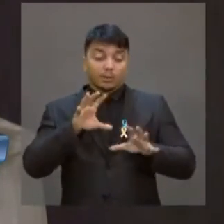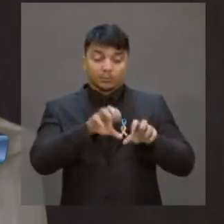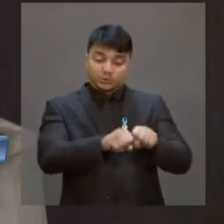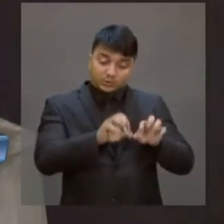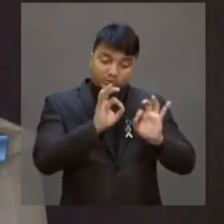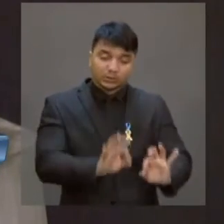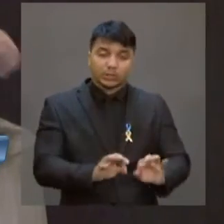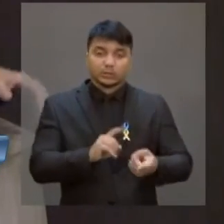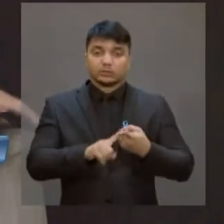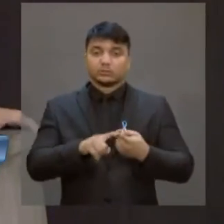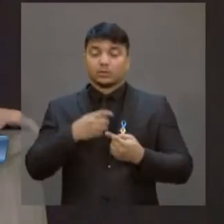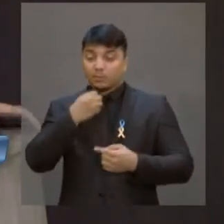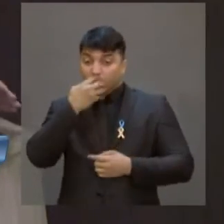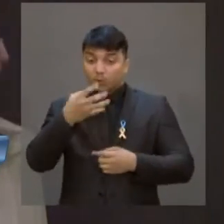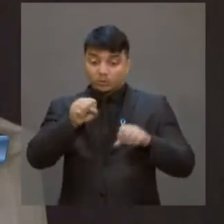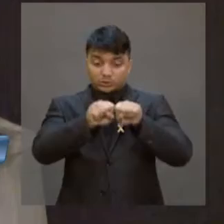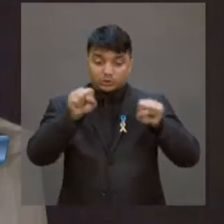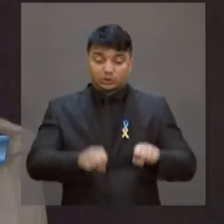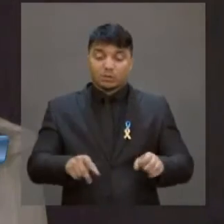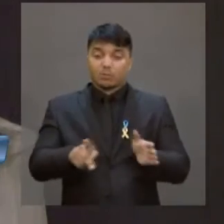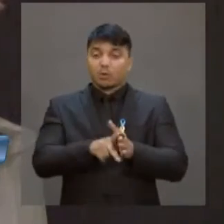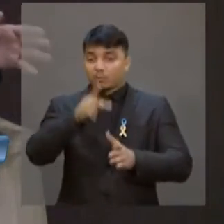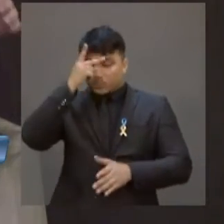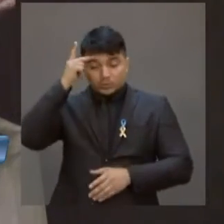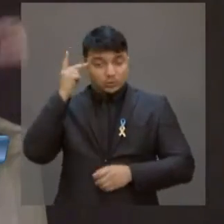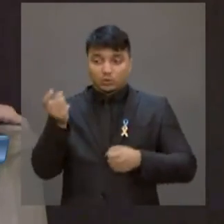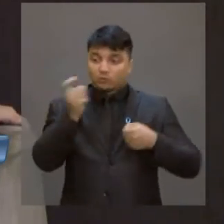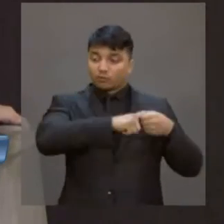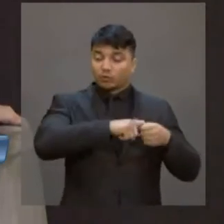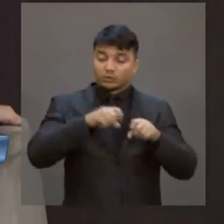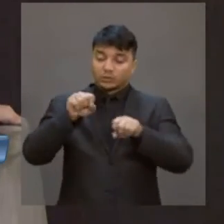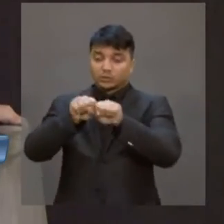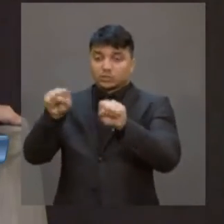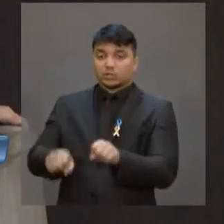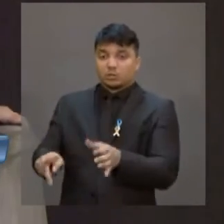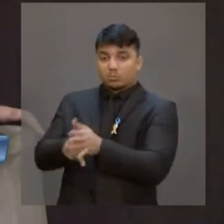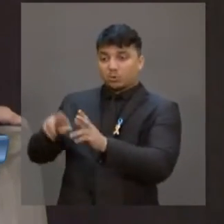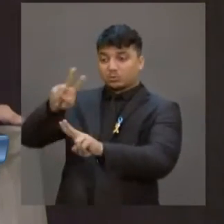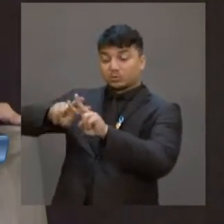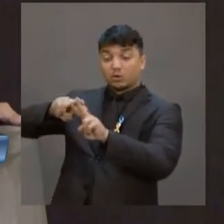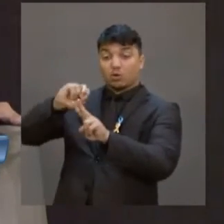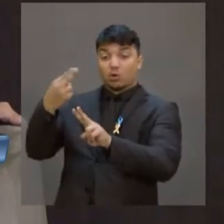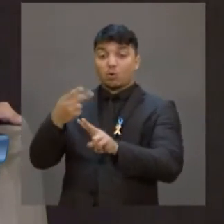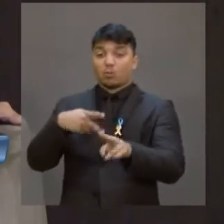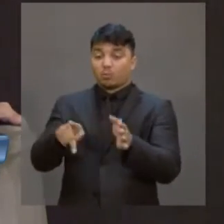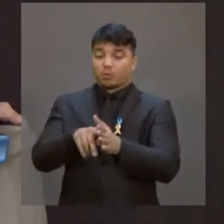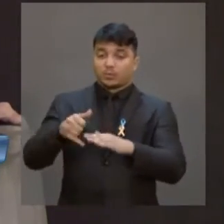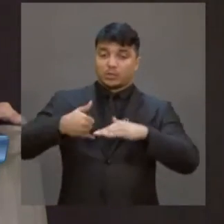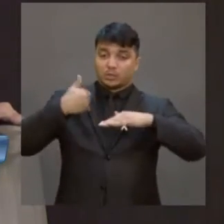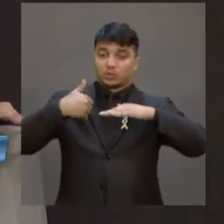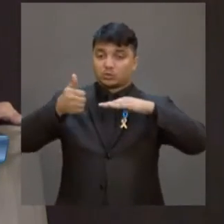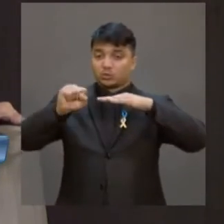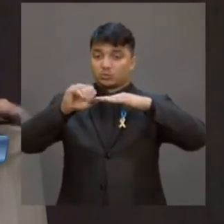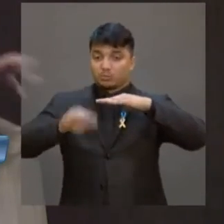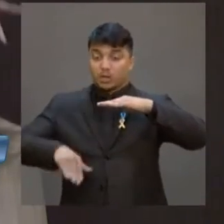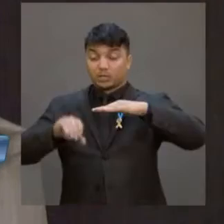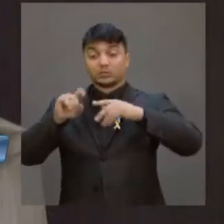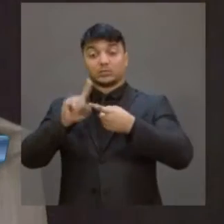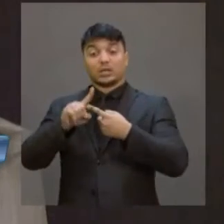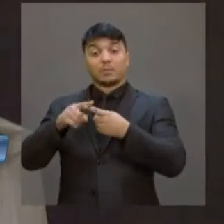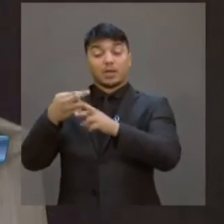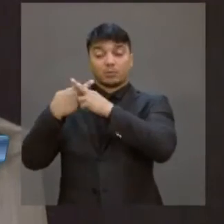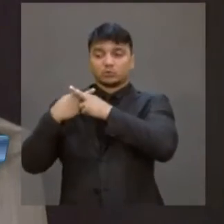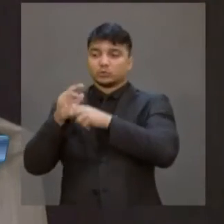qualificada, bom sistema para egresso, seja do sistema prisional, seja do sistema socioeducativo, e responsabilização adequada. Ou seja,